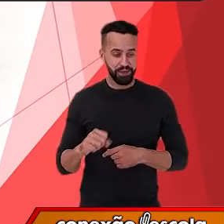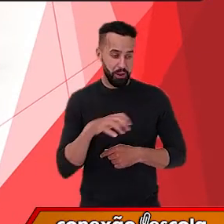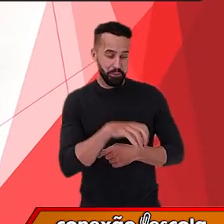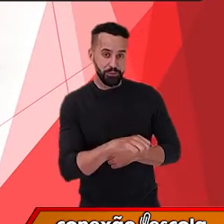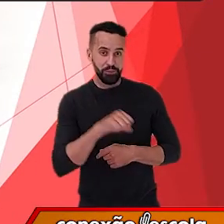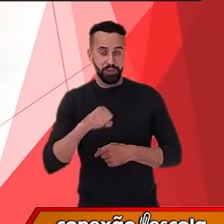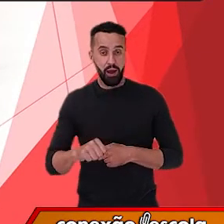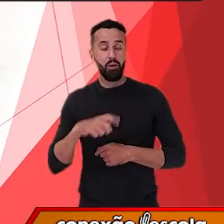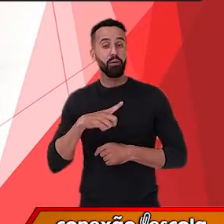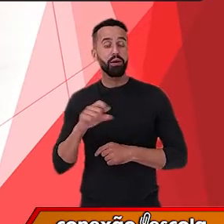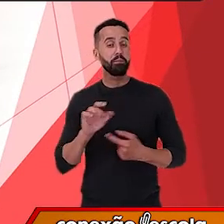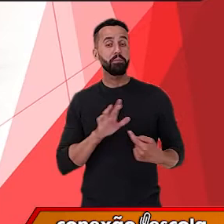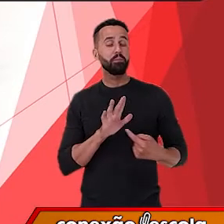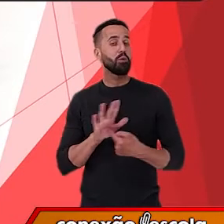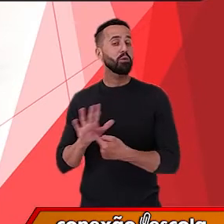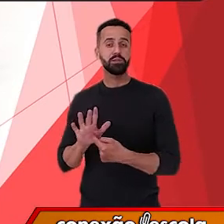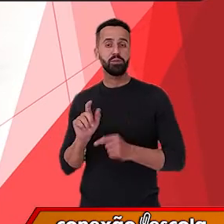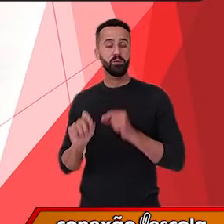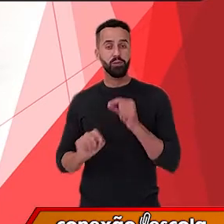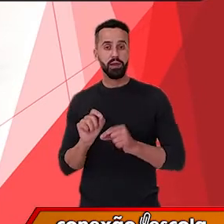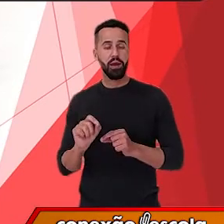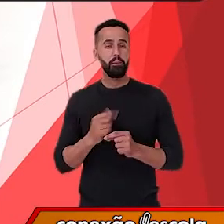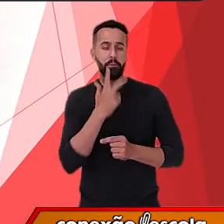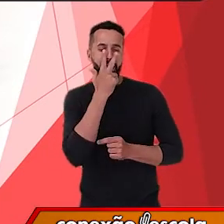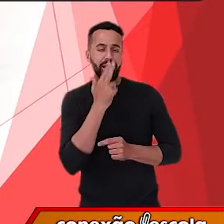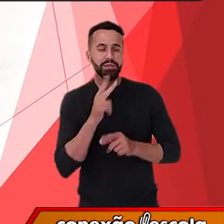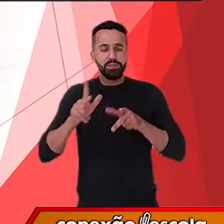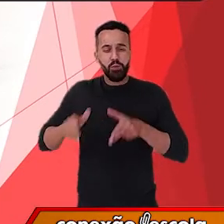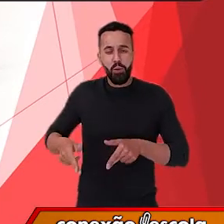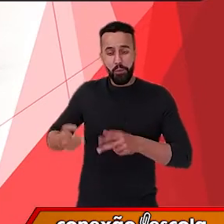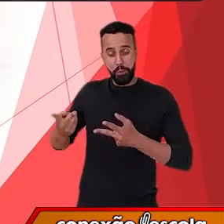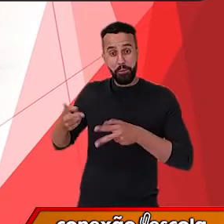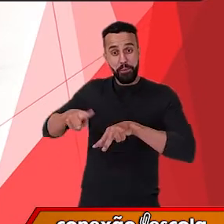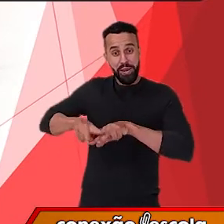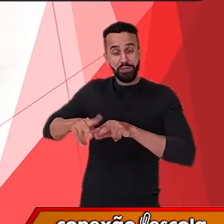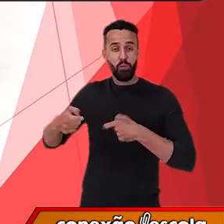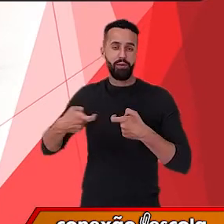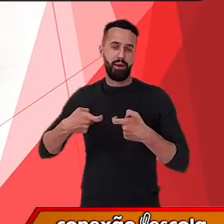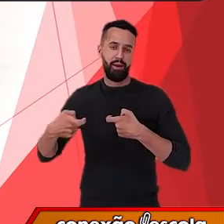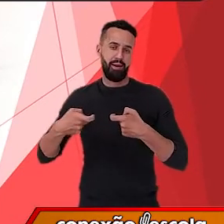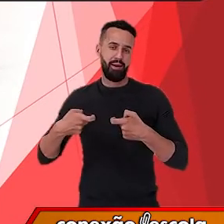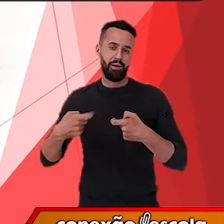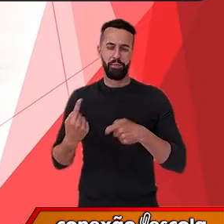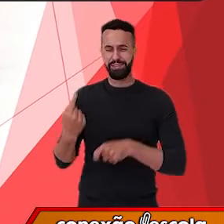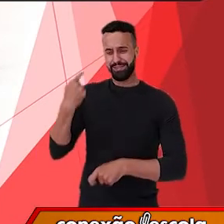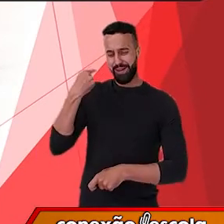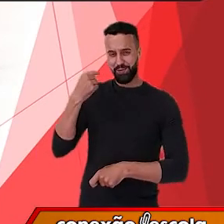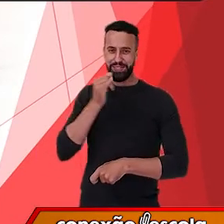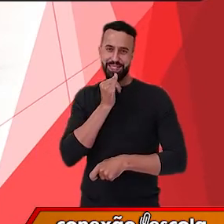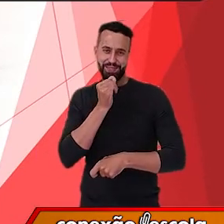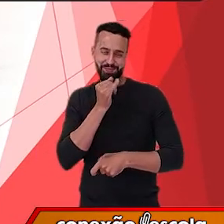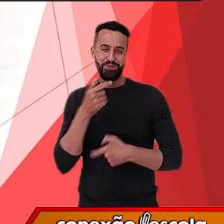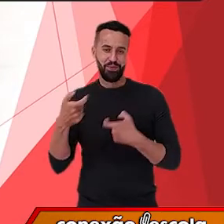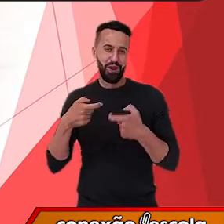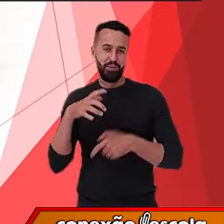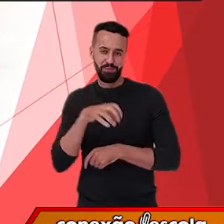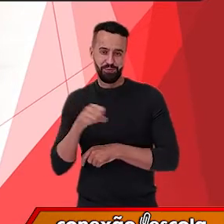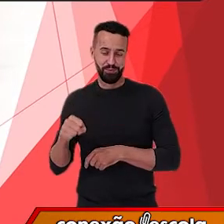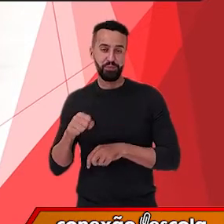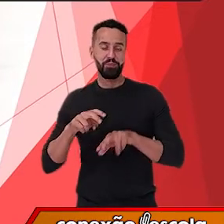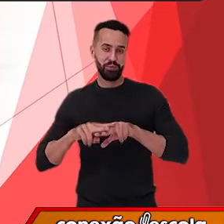ela do tabuleiro, representando um prisioneiro de guerra que foi capturado. Por isso, um jogo de